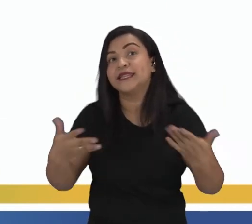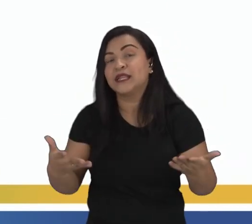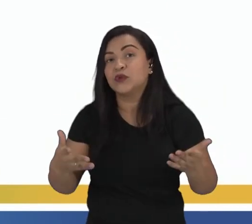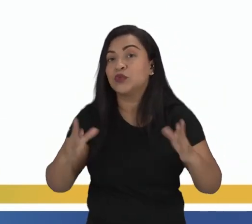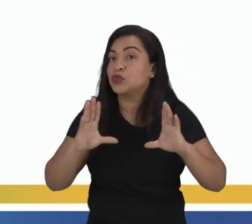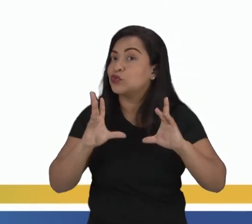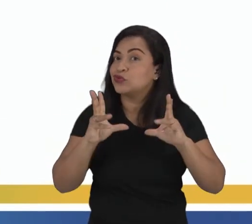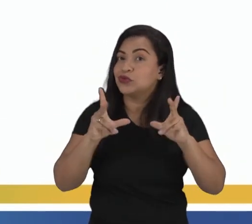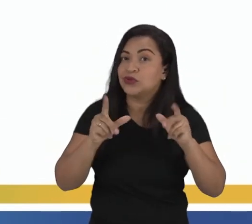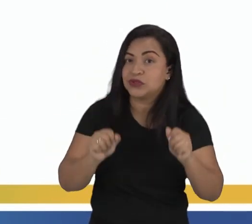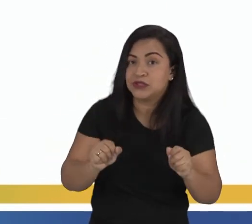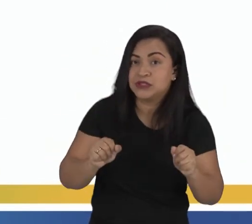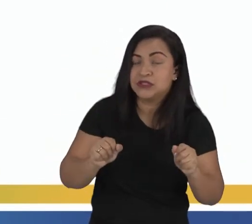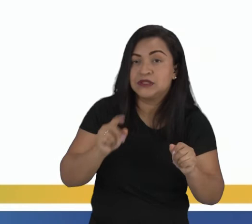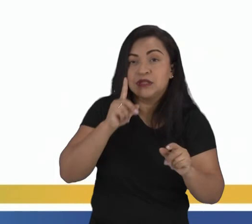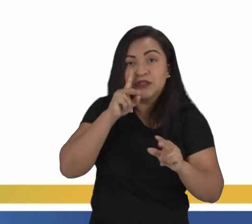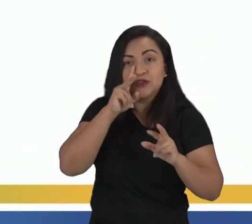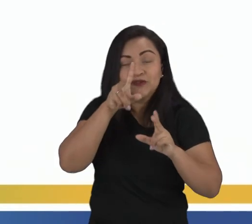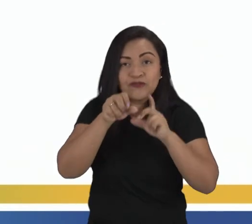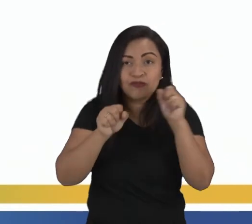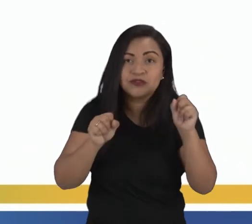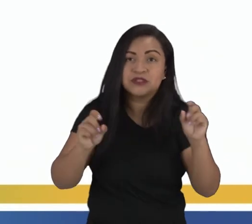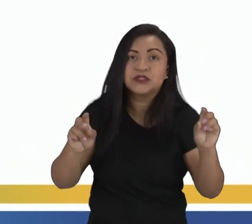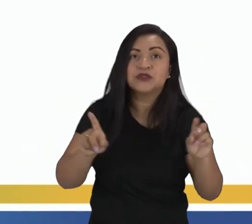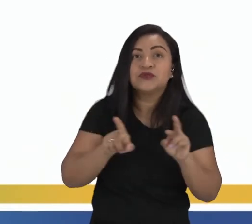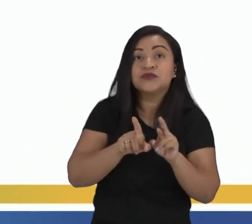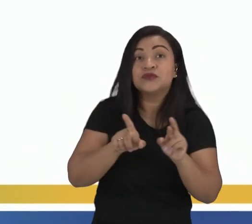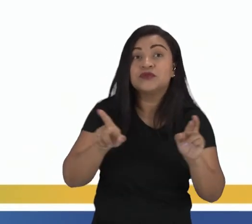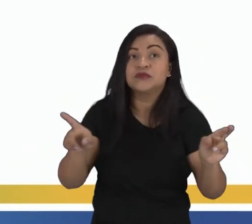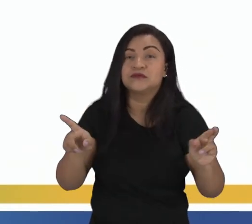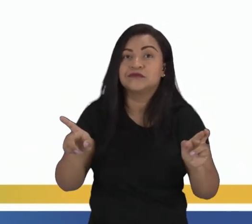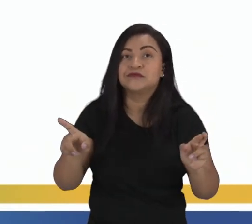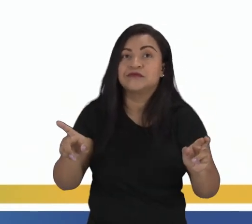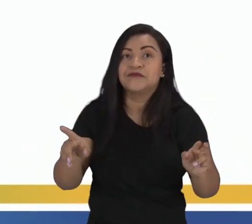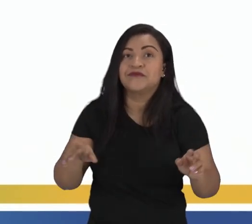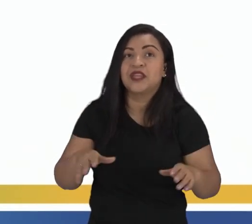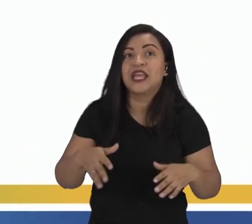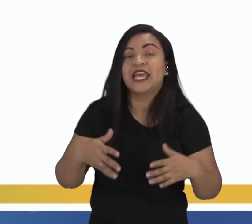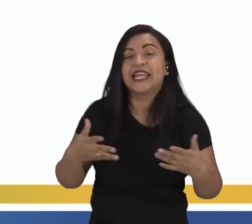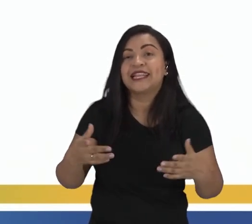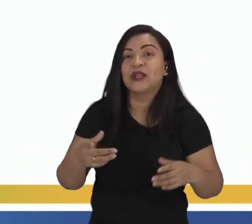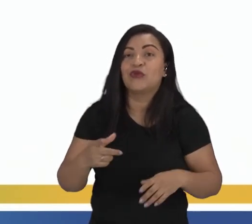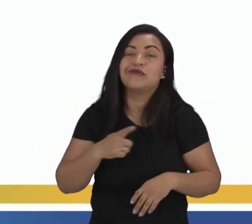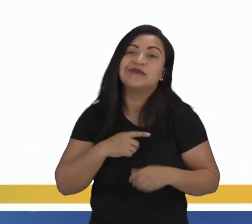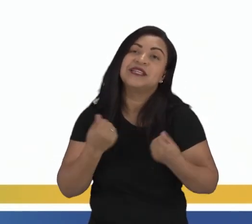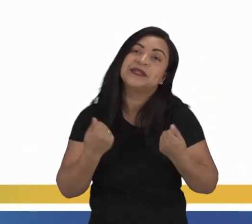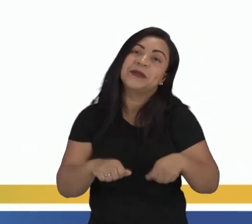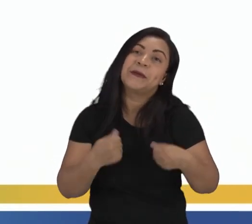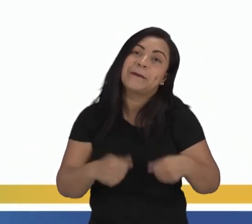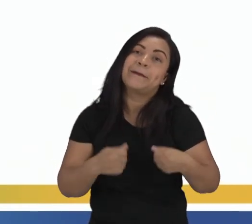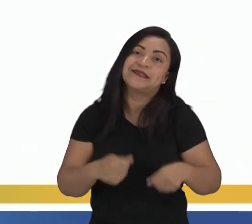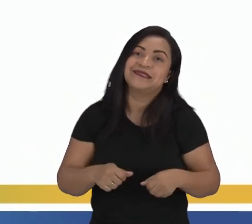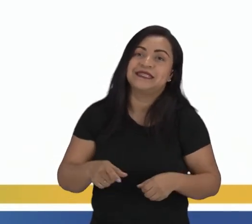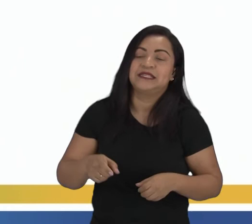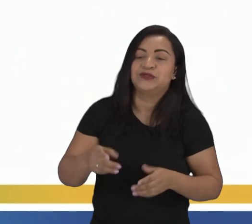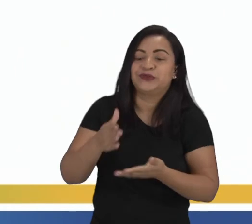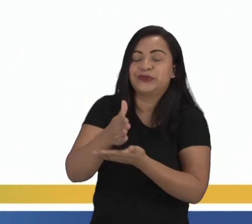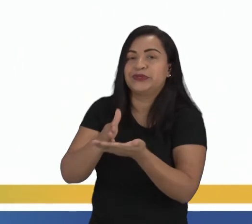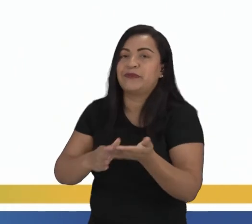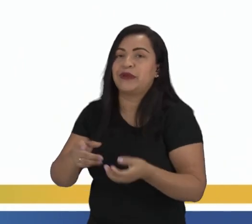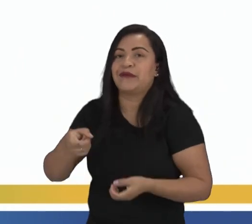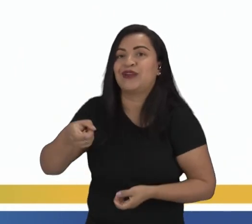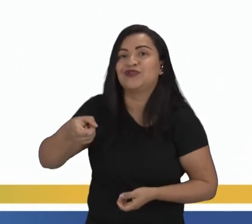na direção dos eixos das coordenadas. Então, nós não temos que fazer a decomposição em x e y, porque elas já se